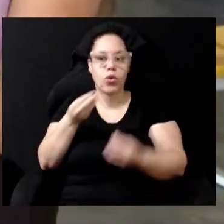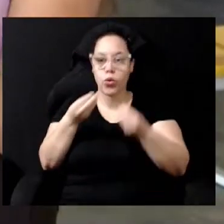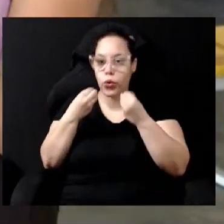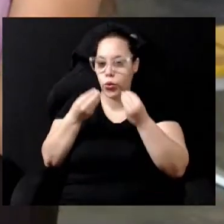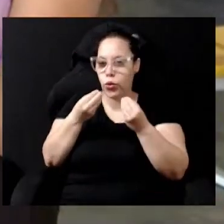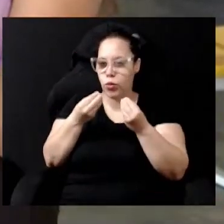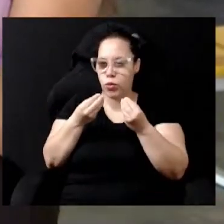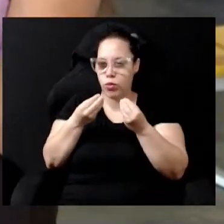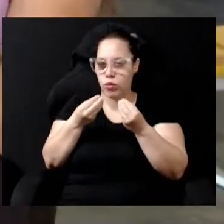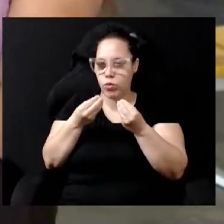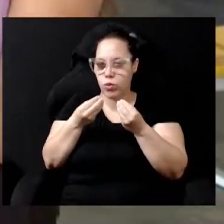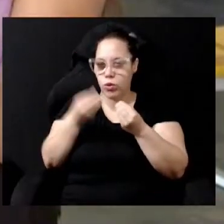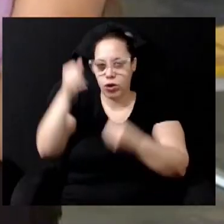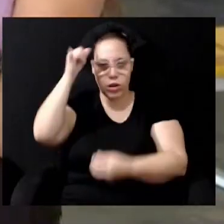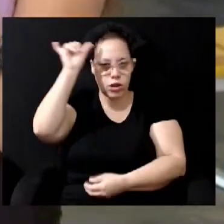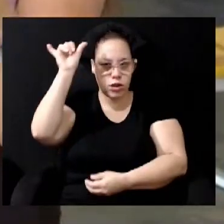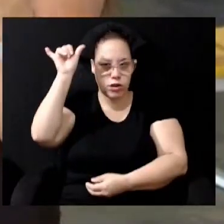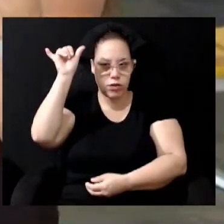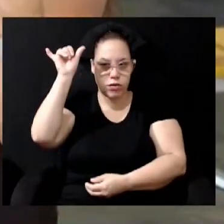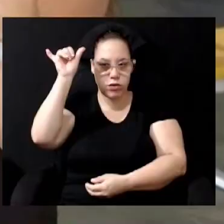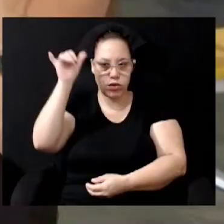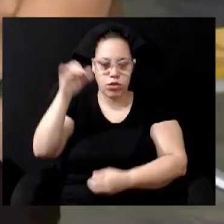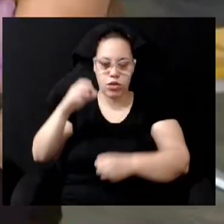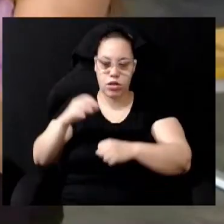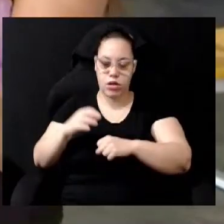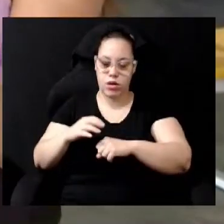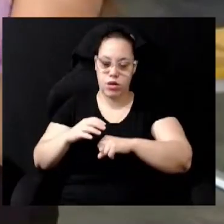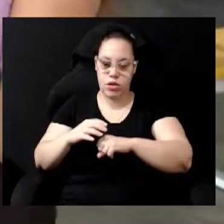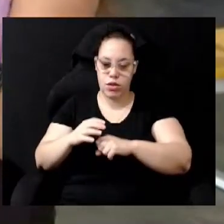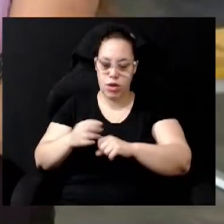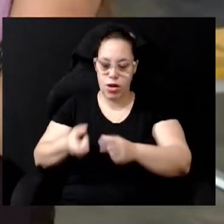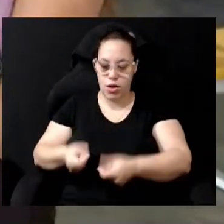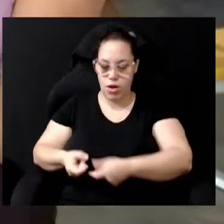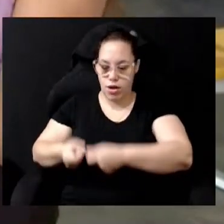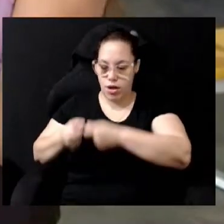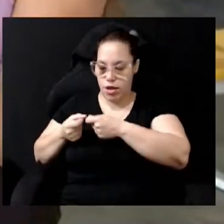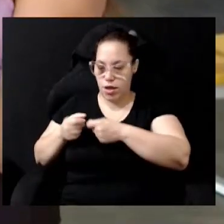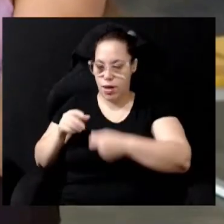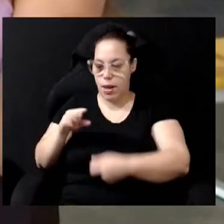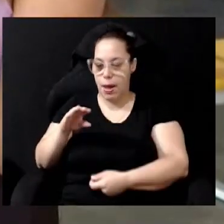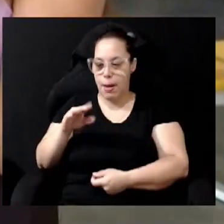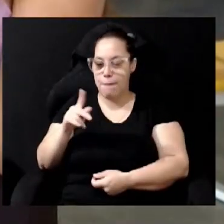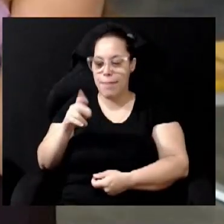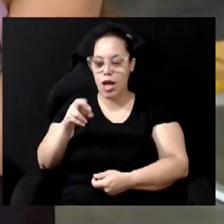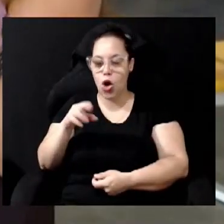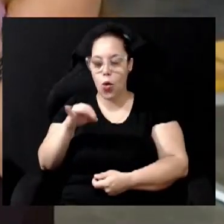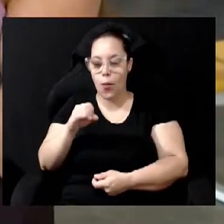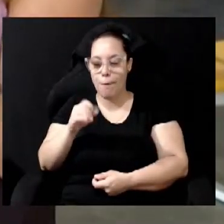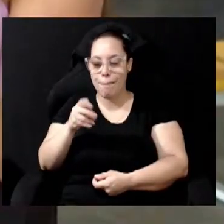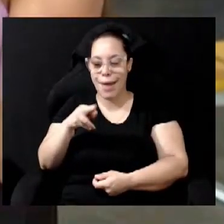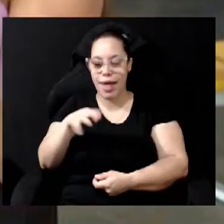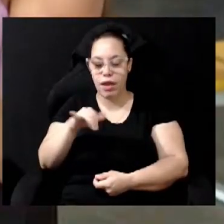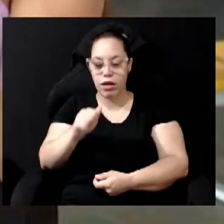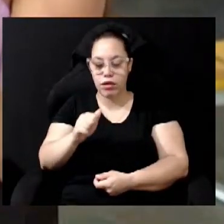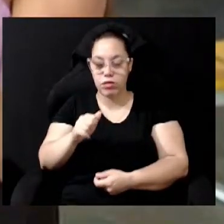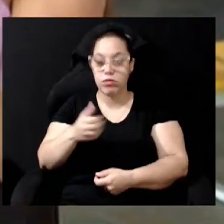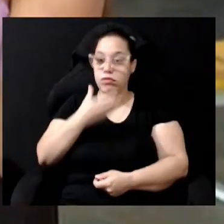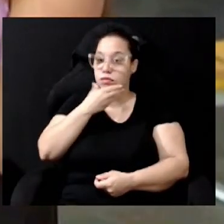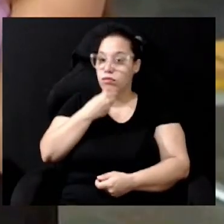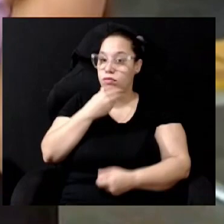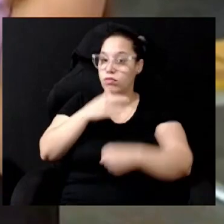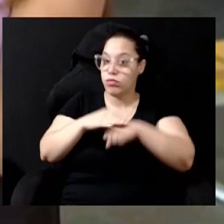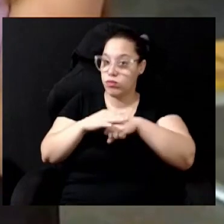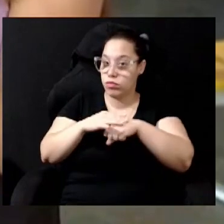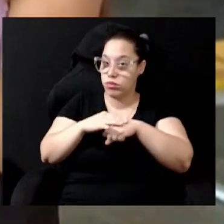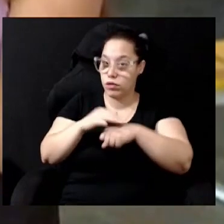evita câncer de mama, evita piometra. Nos machos, né, evita tanto as doenças